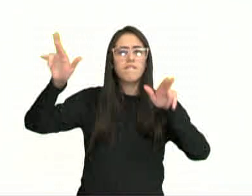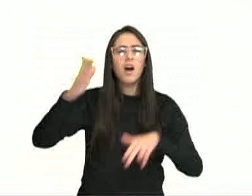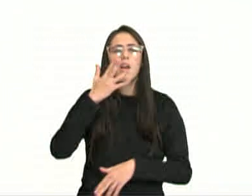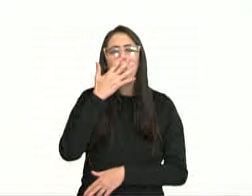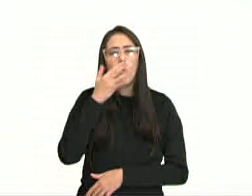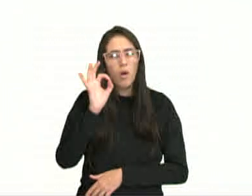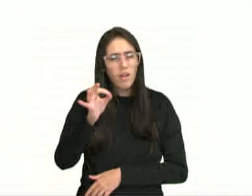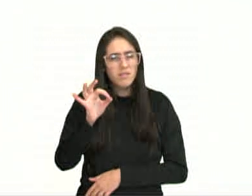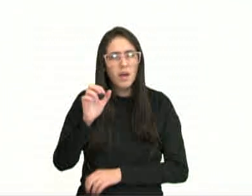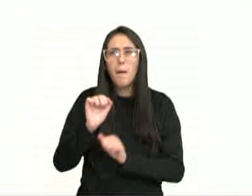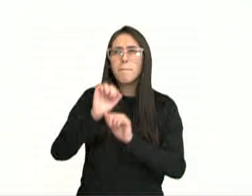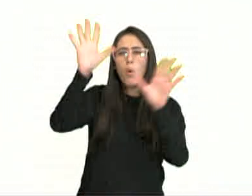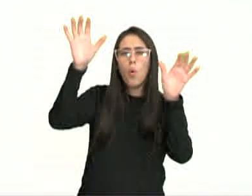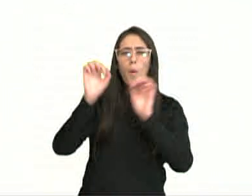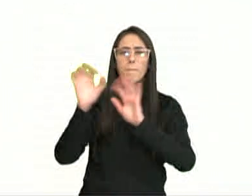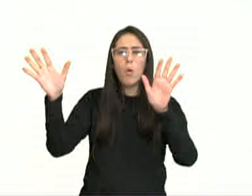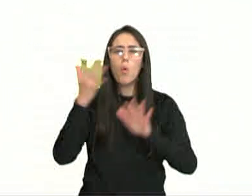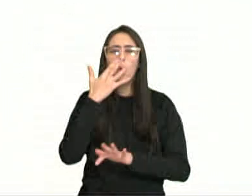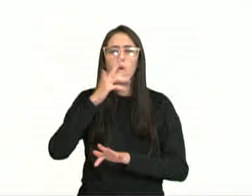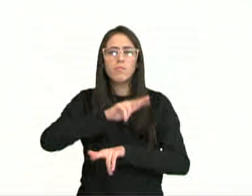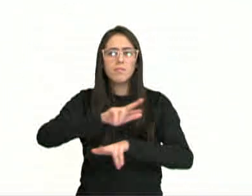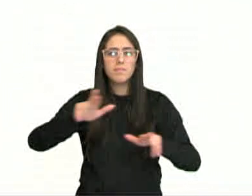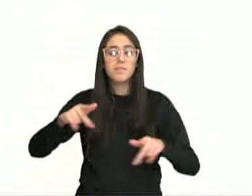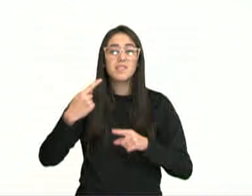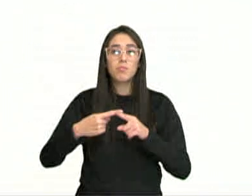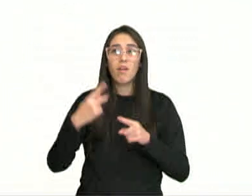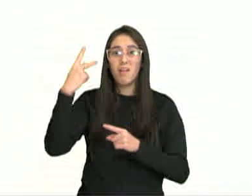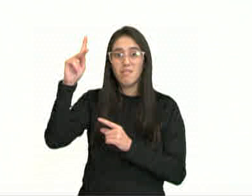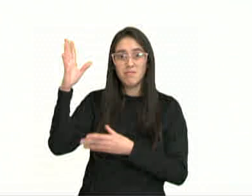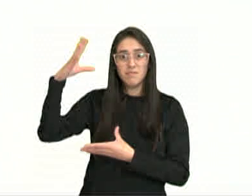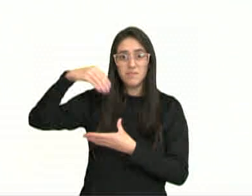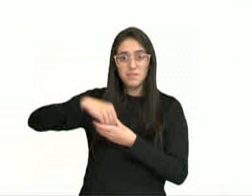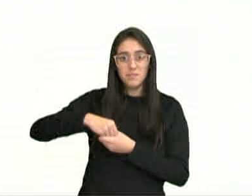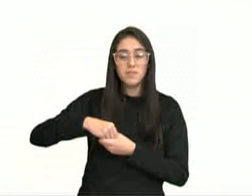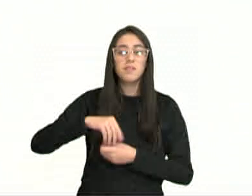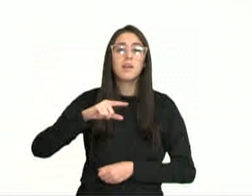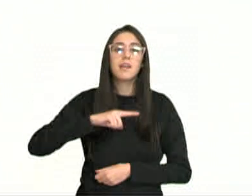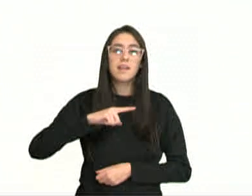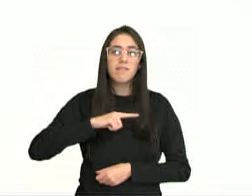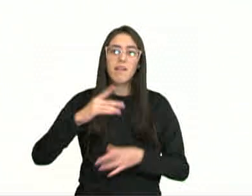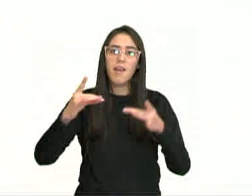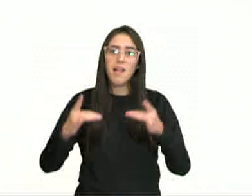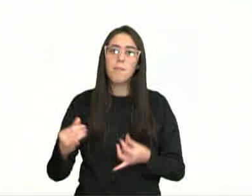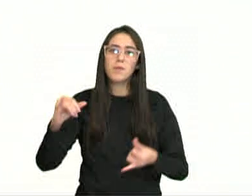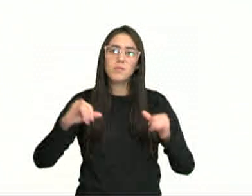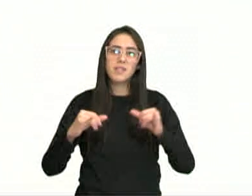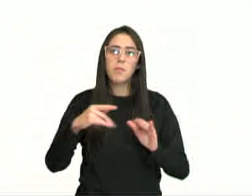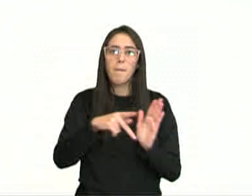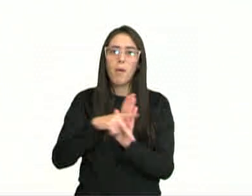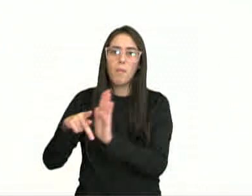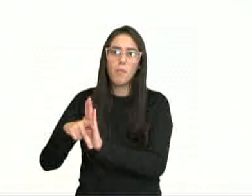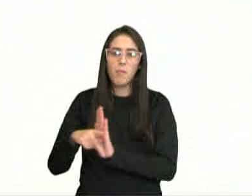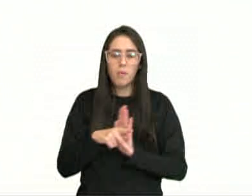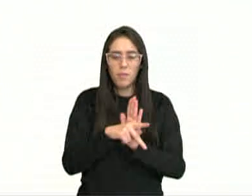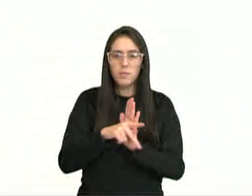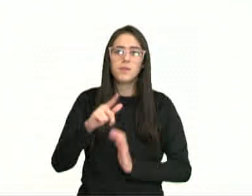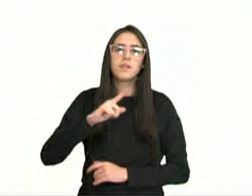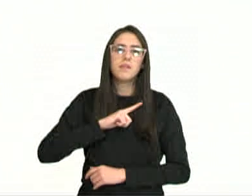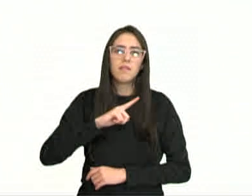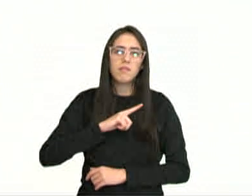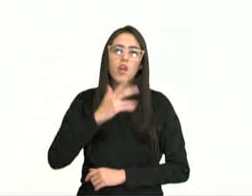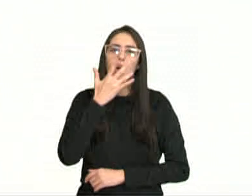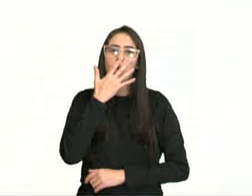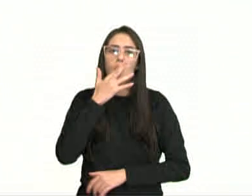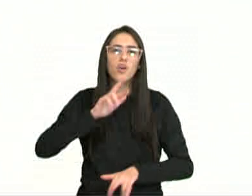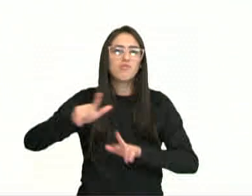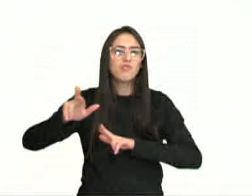mesmo? Isso acontece porque a substância usada nesses fogos possui elementos químicos específicos, que emitem determinadas